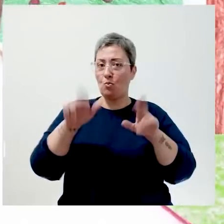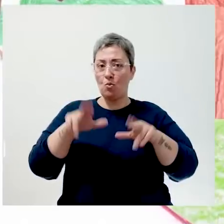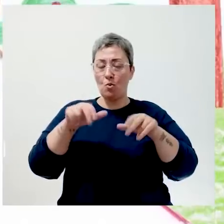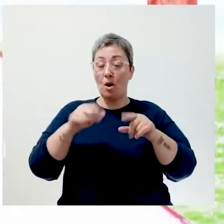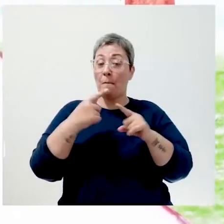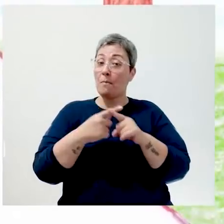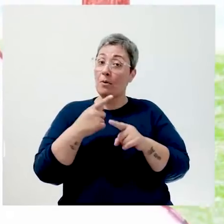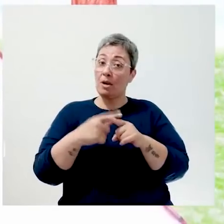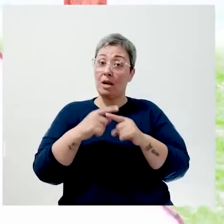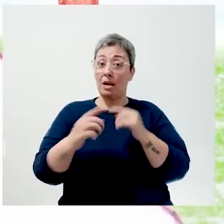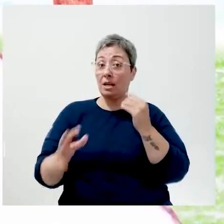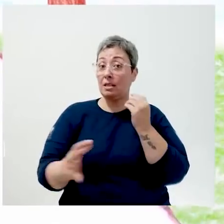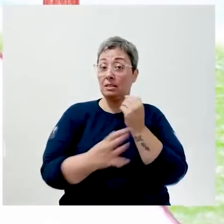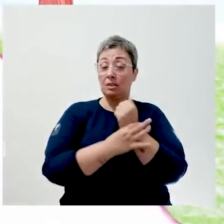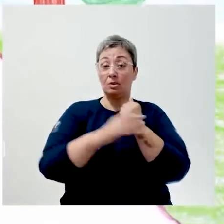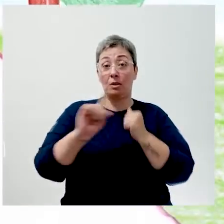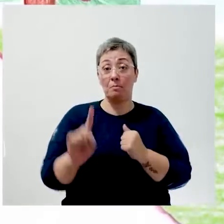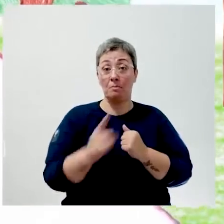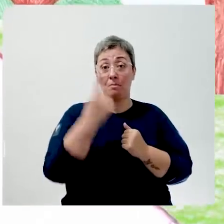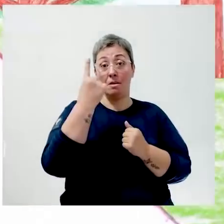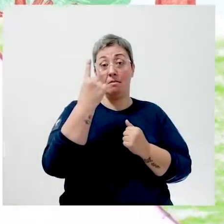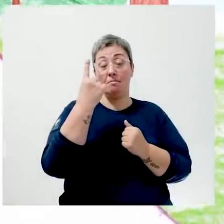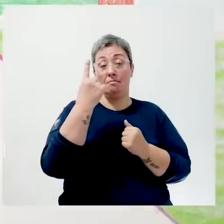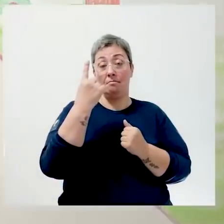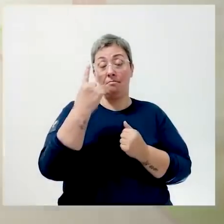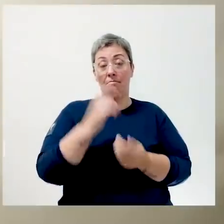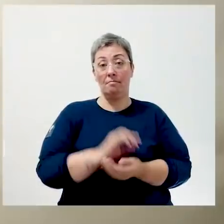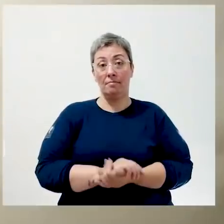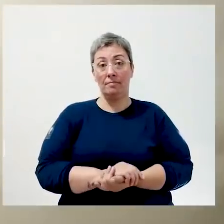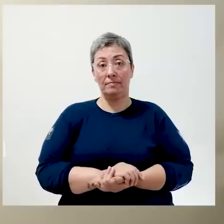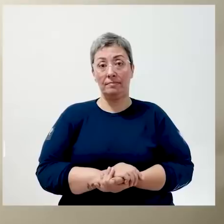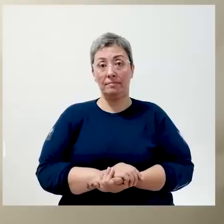Afinal, segurança vem em primeiro lugar.